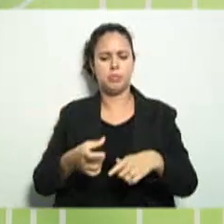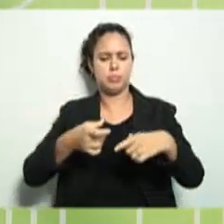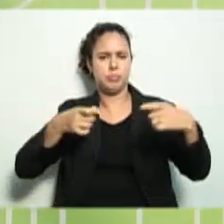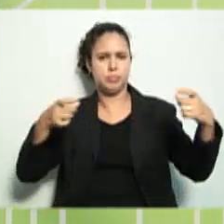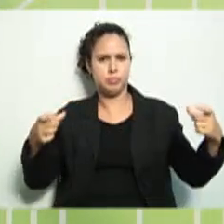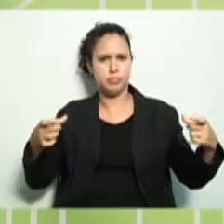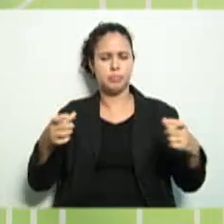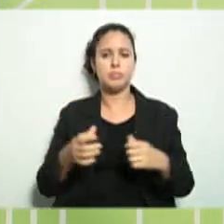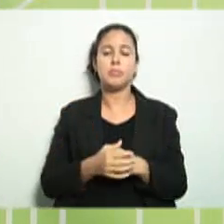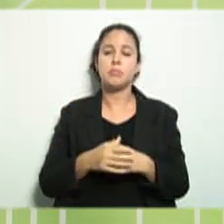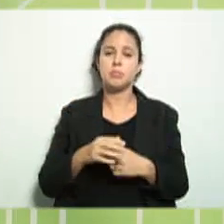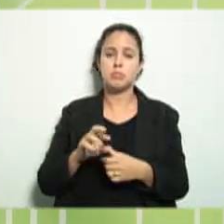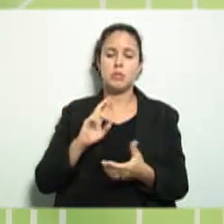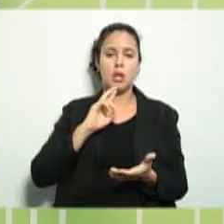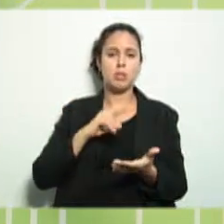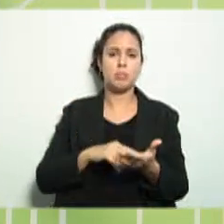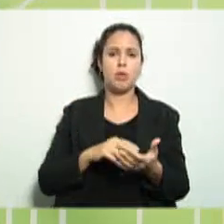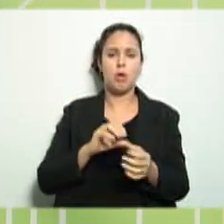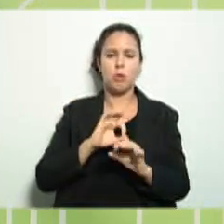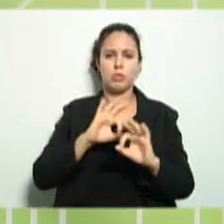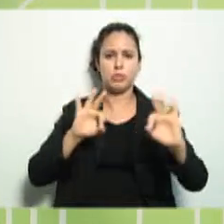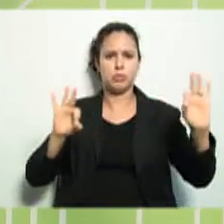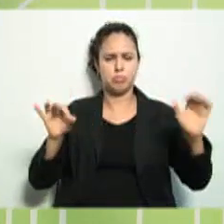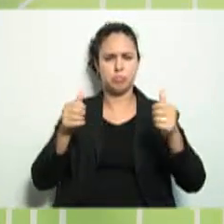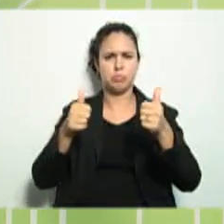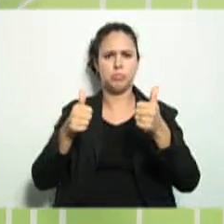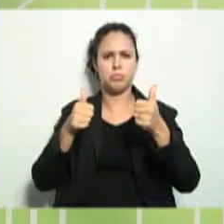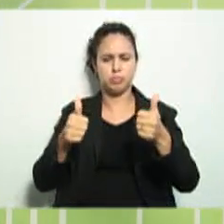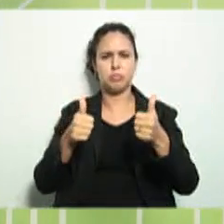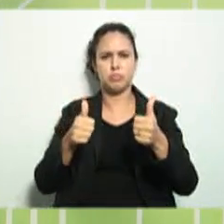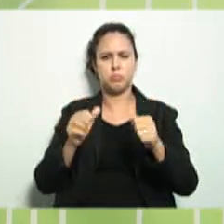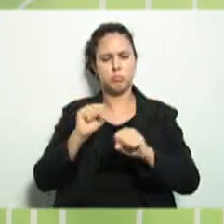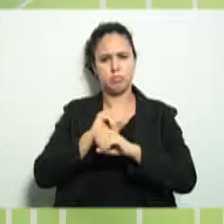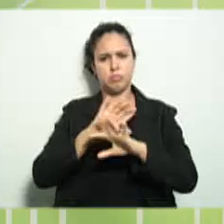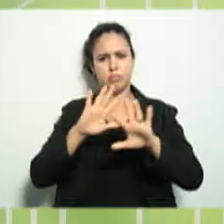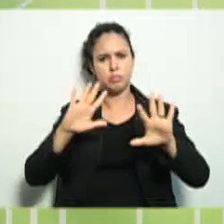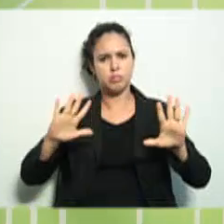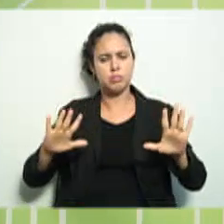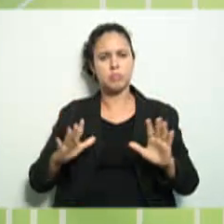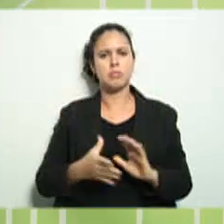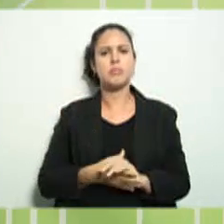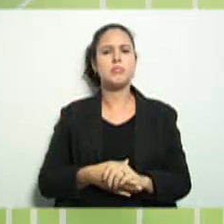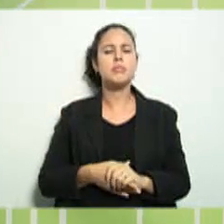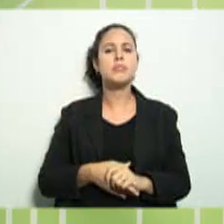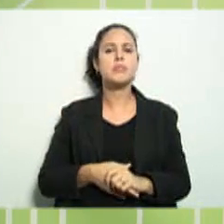foi riquíssima, sua compreensão foi bem bacana, foi bem esclarecedora. Bem,